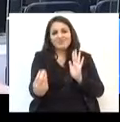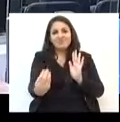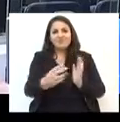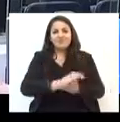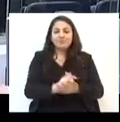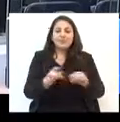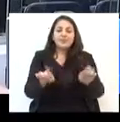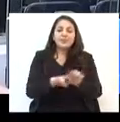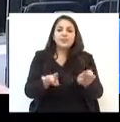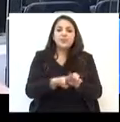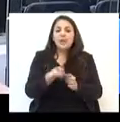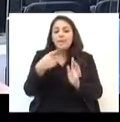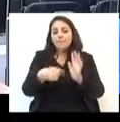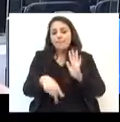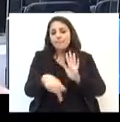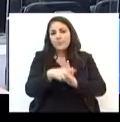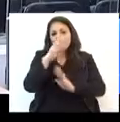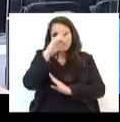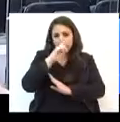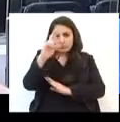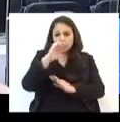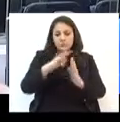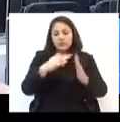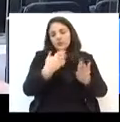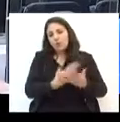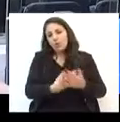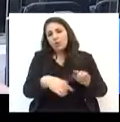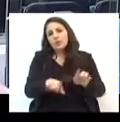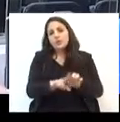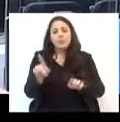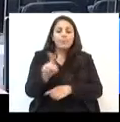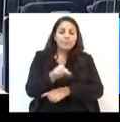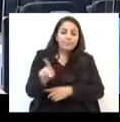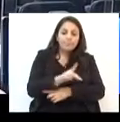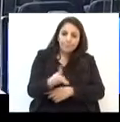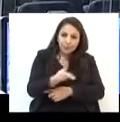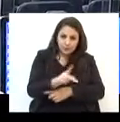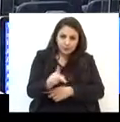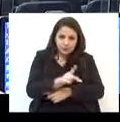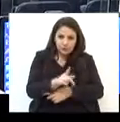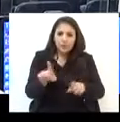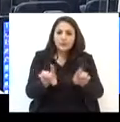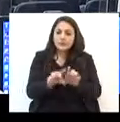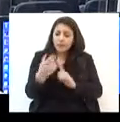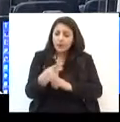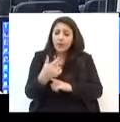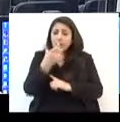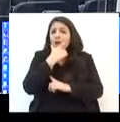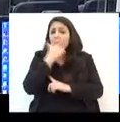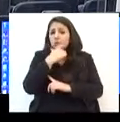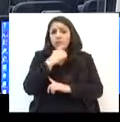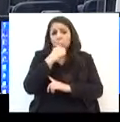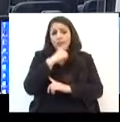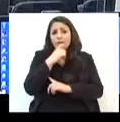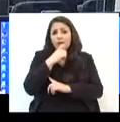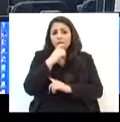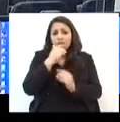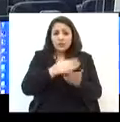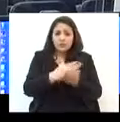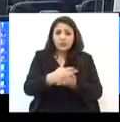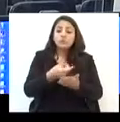comitê. E a própria direção da escola, os professores, eles tomaram para si